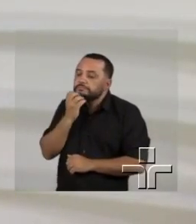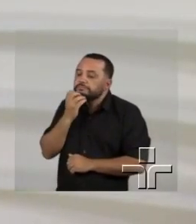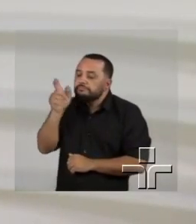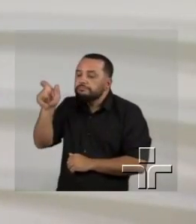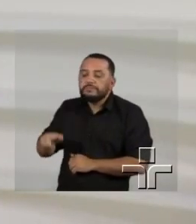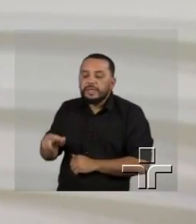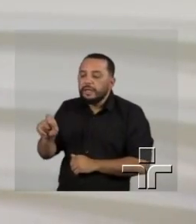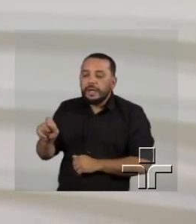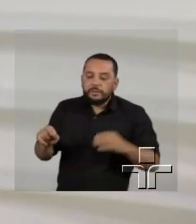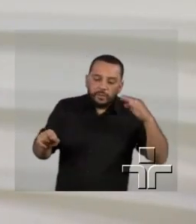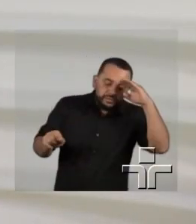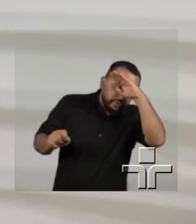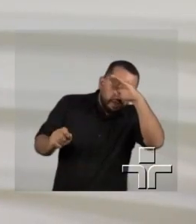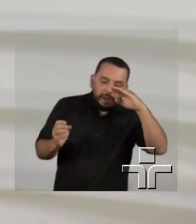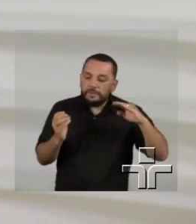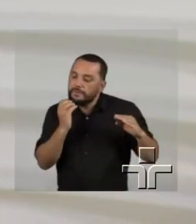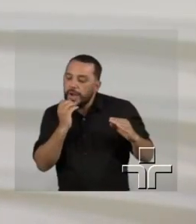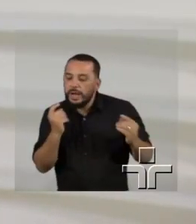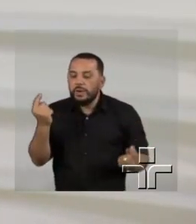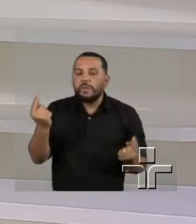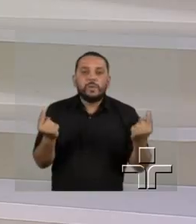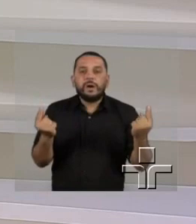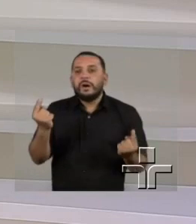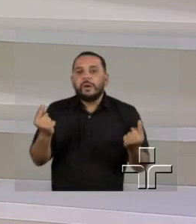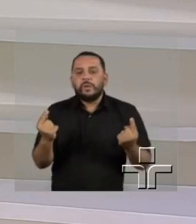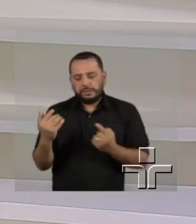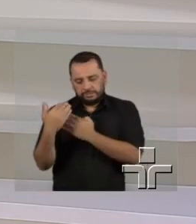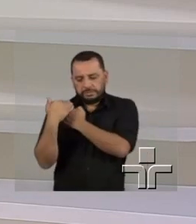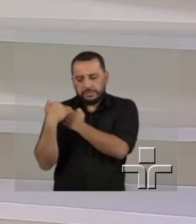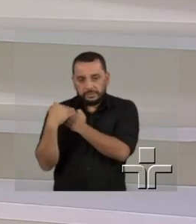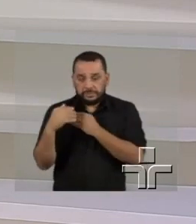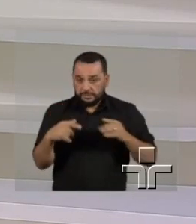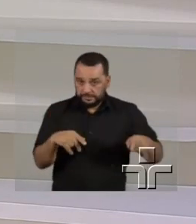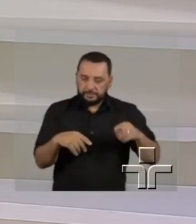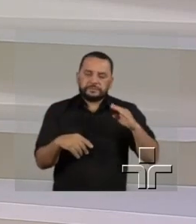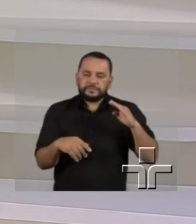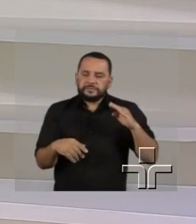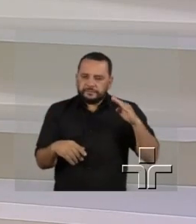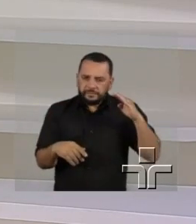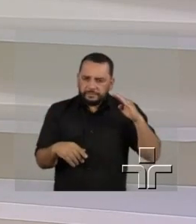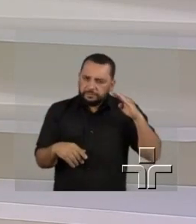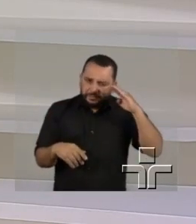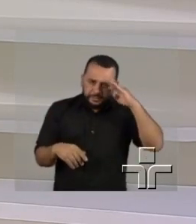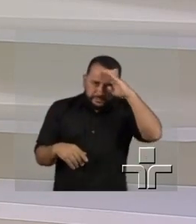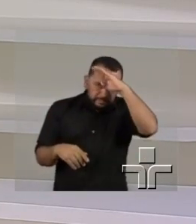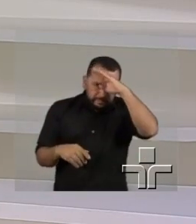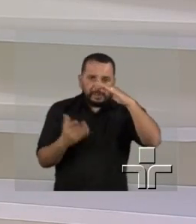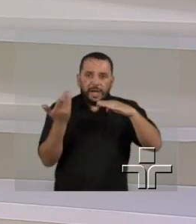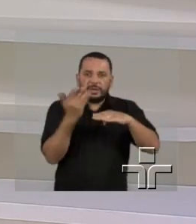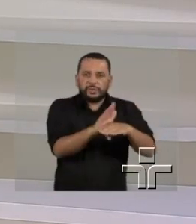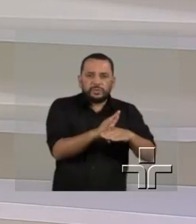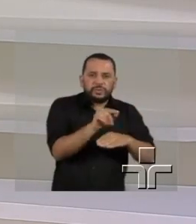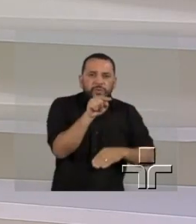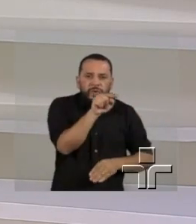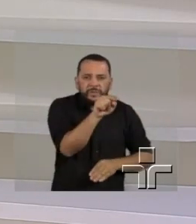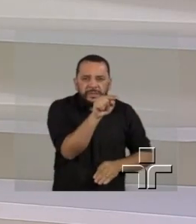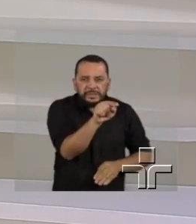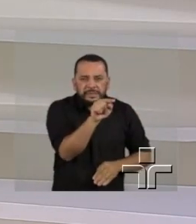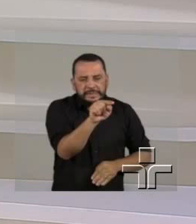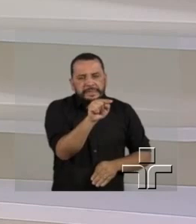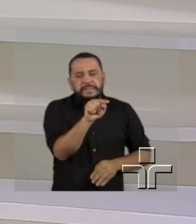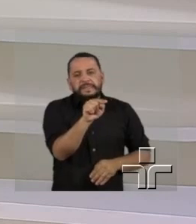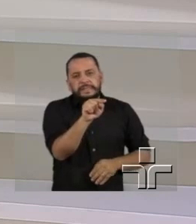que precisa de um plano para isso. Gente tem, qualidade tem, né? A primeira pergunta que você